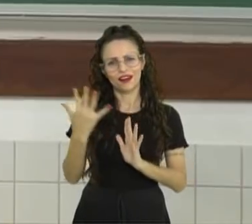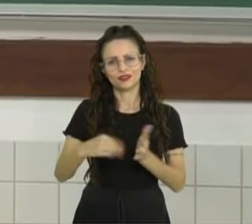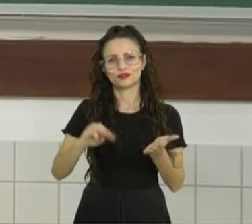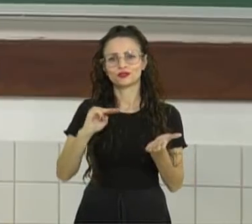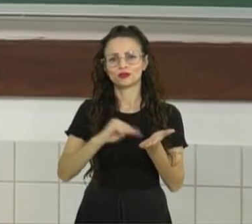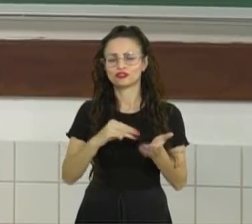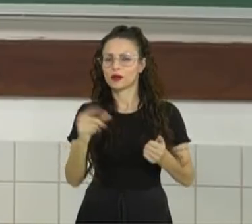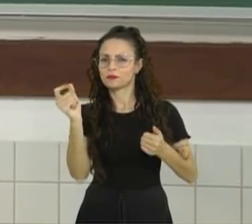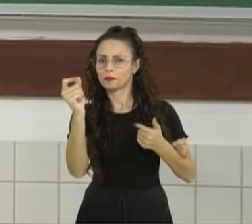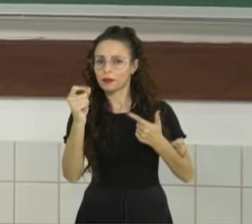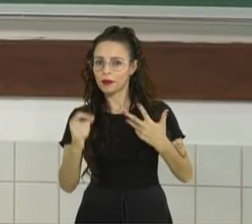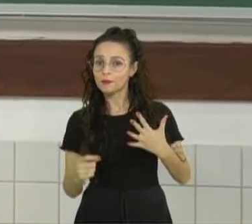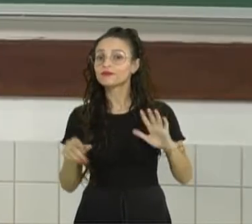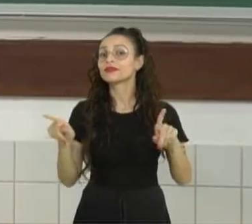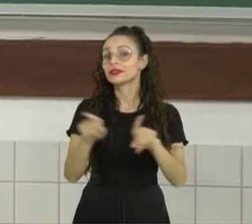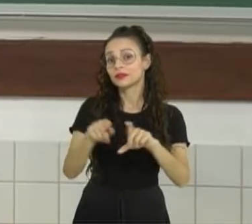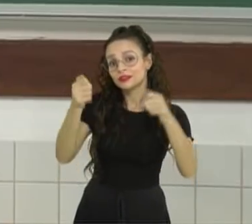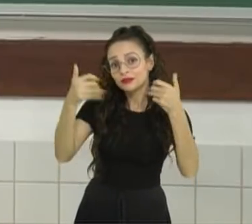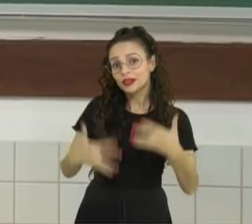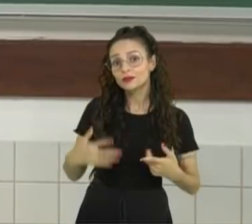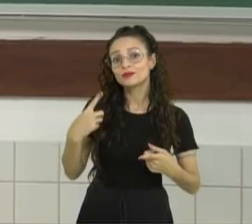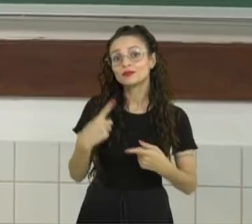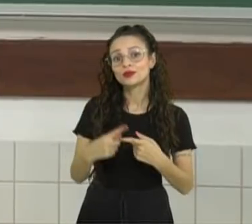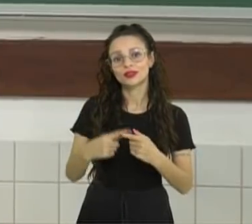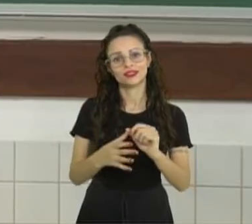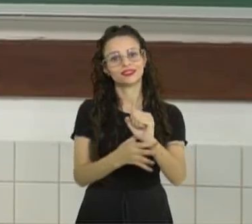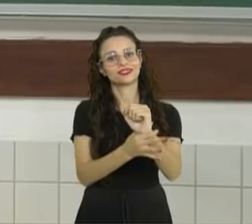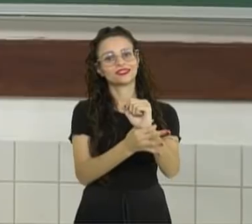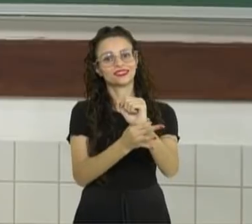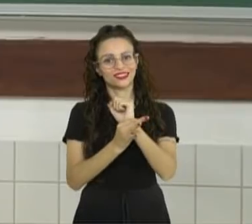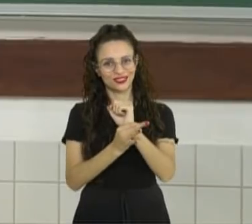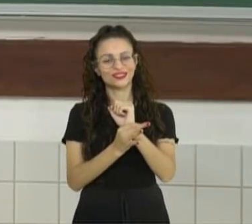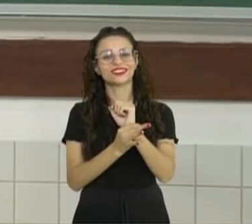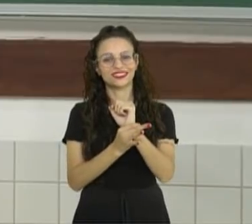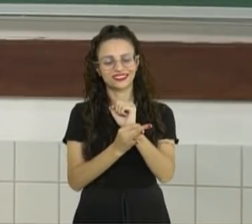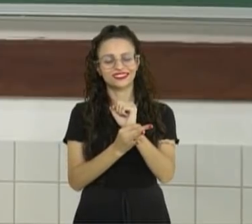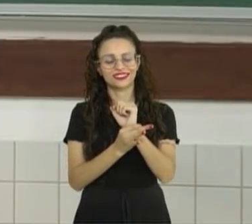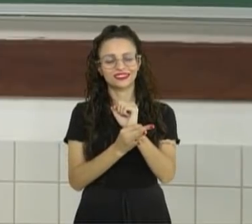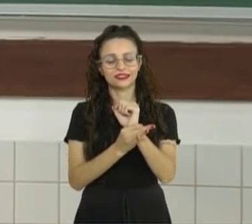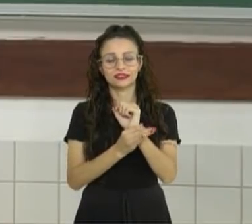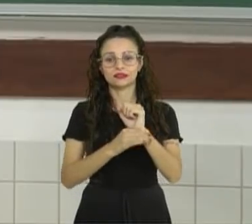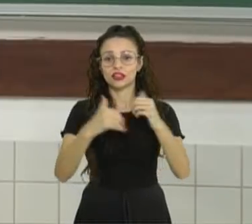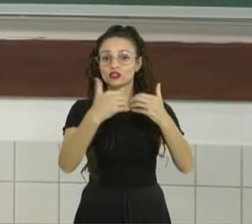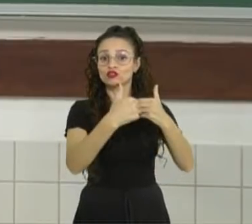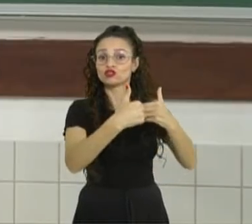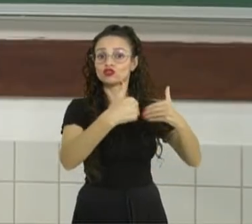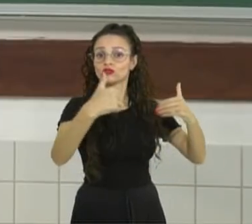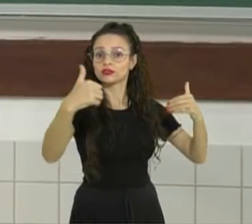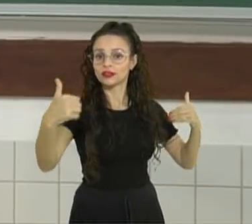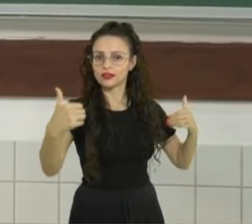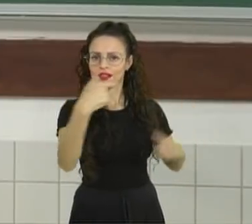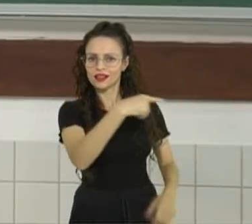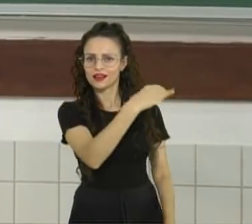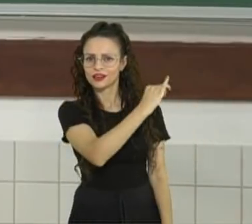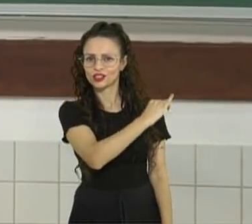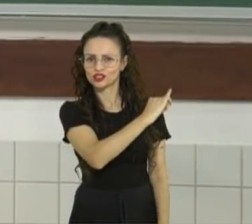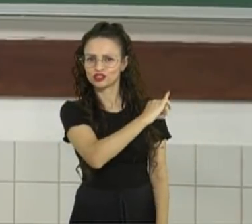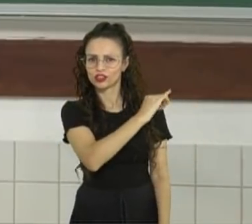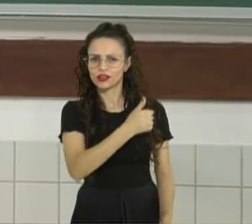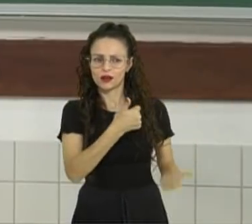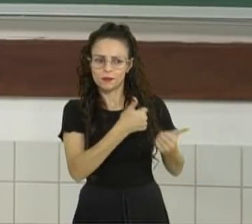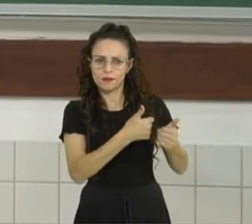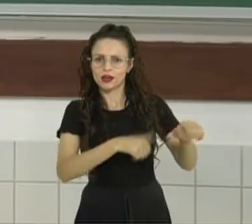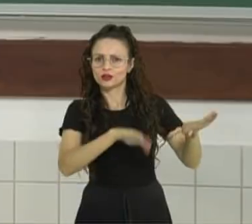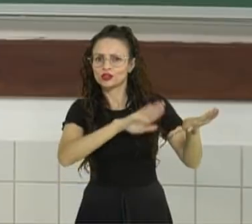motivos. Dentre eles, fala-se na questão até de segurança, de distanciar a capital que era no Rio de Janeiro, próxima do